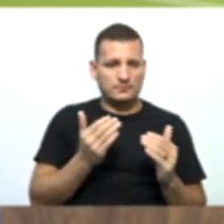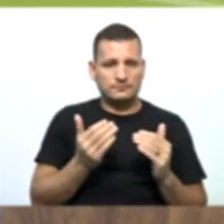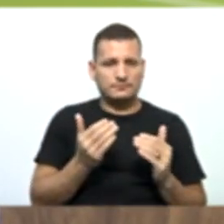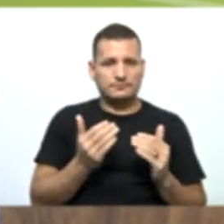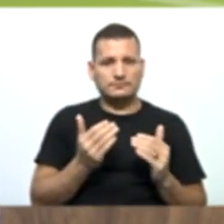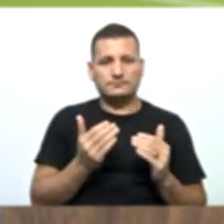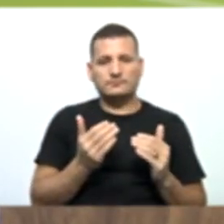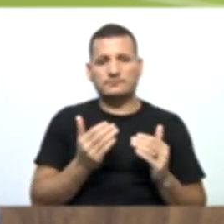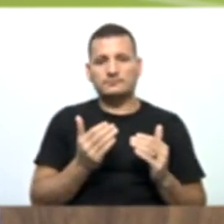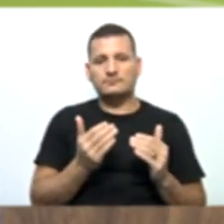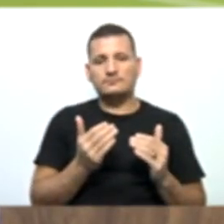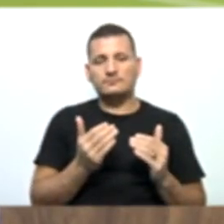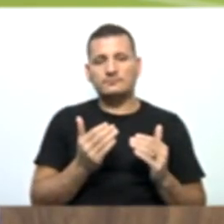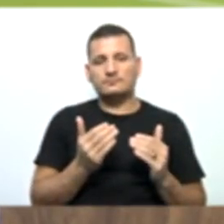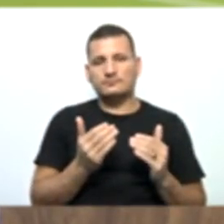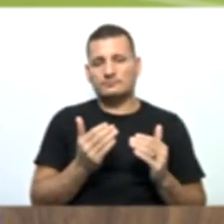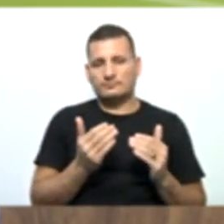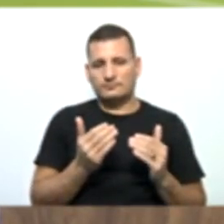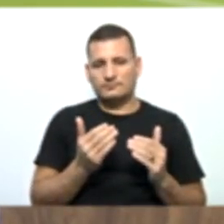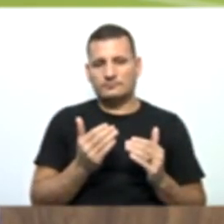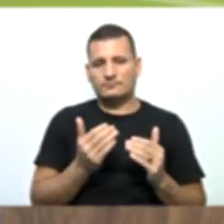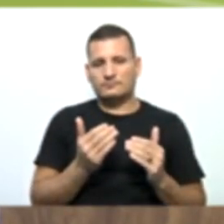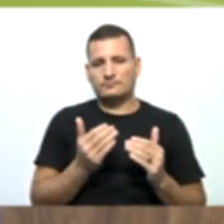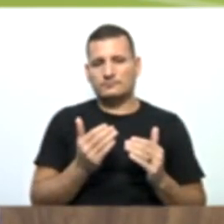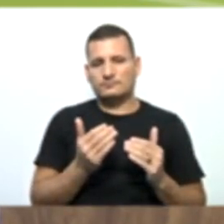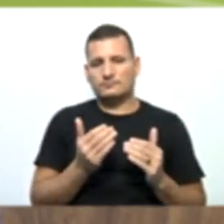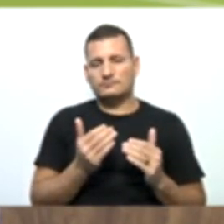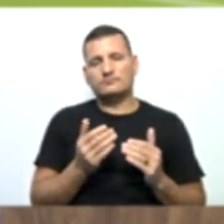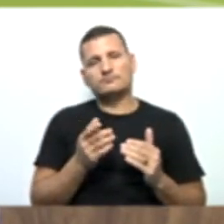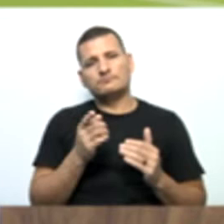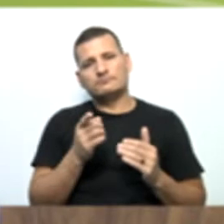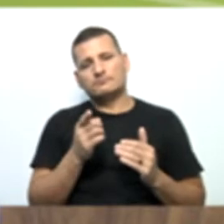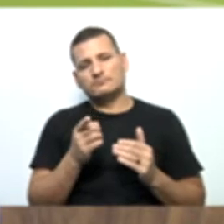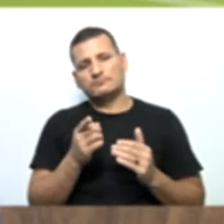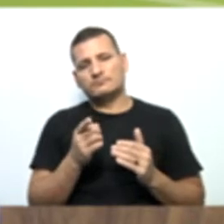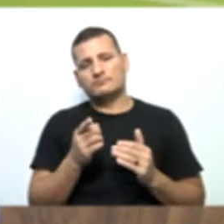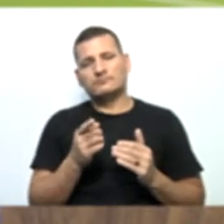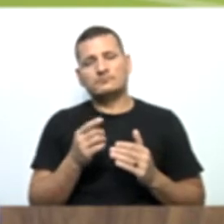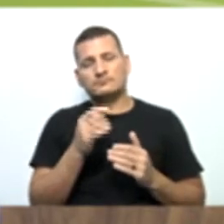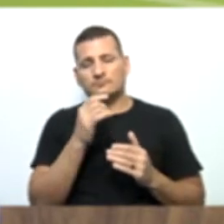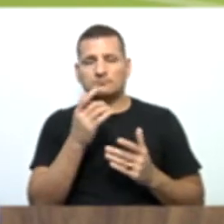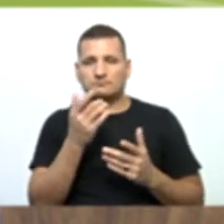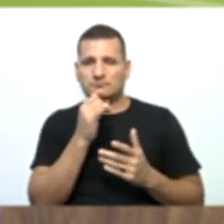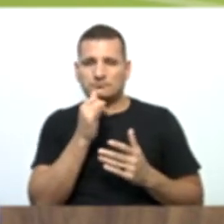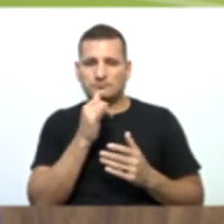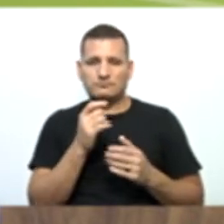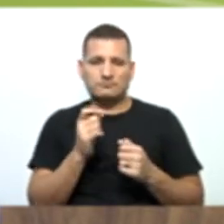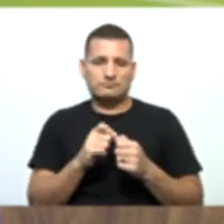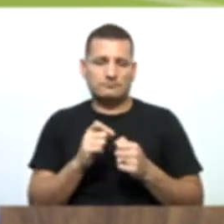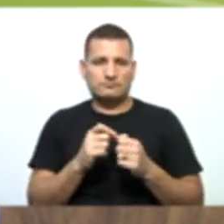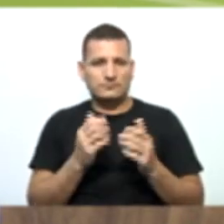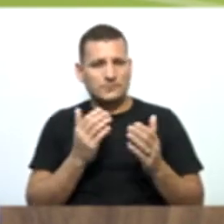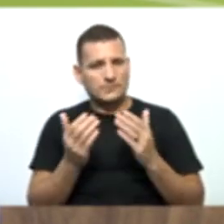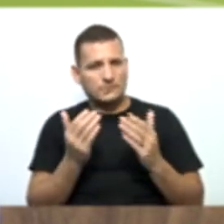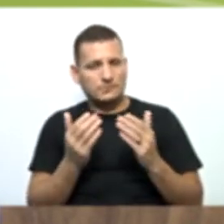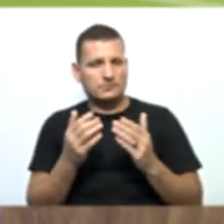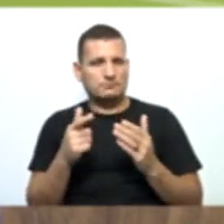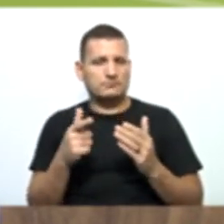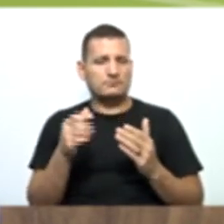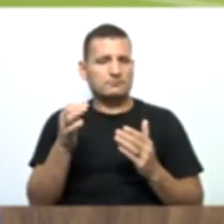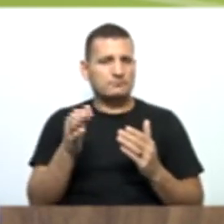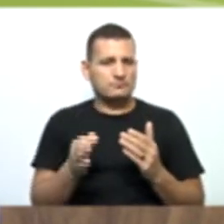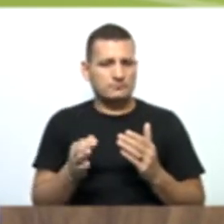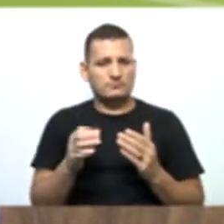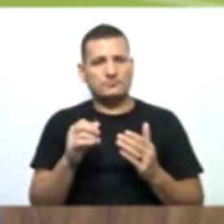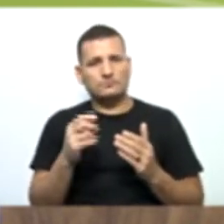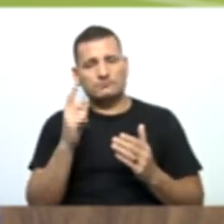Você vai analisar e se você fizer uma análise que não for correta ou tiver alguma